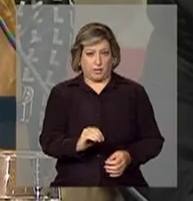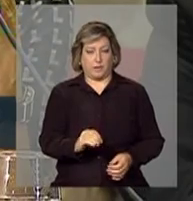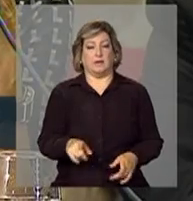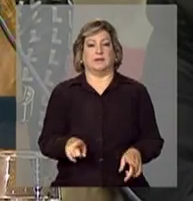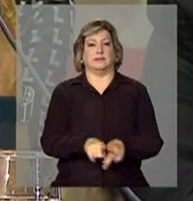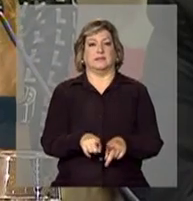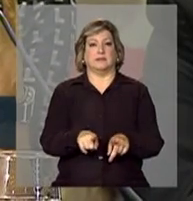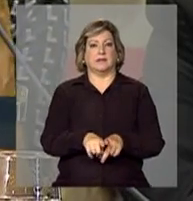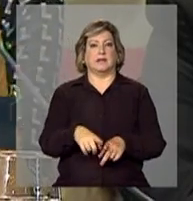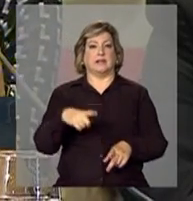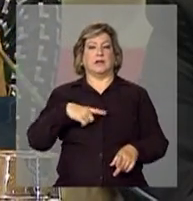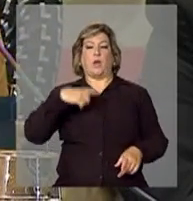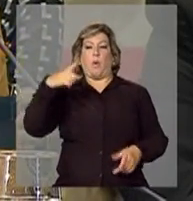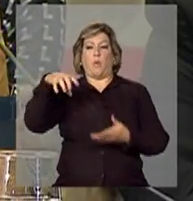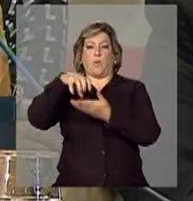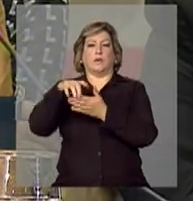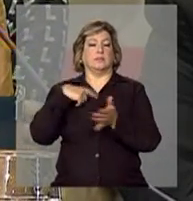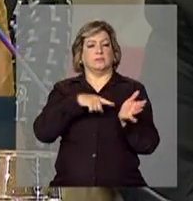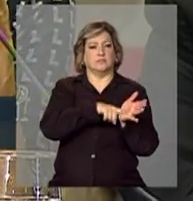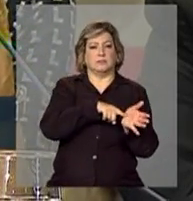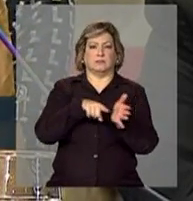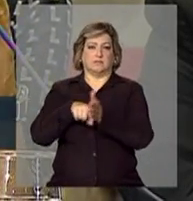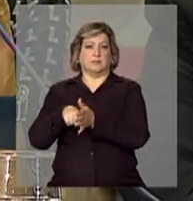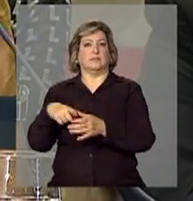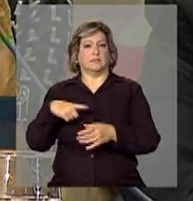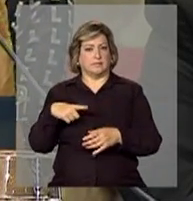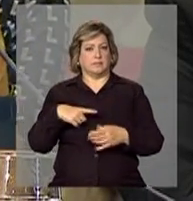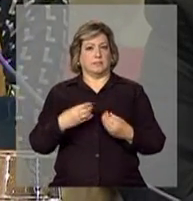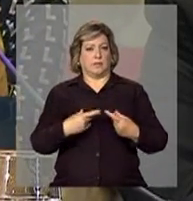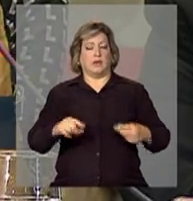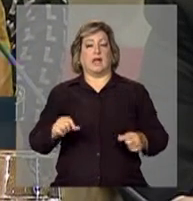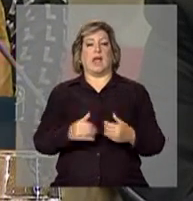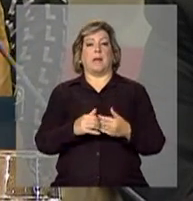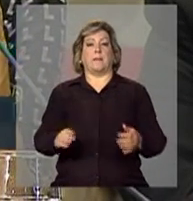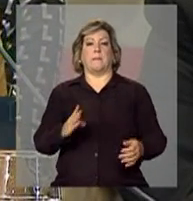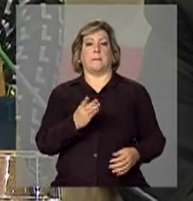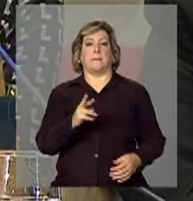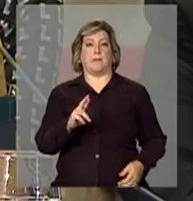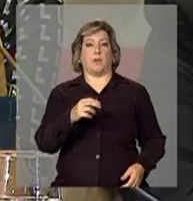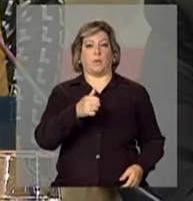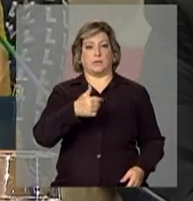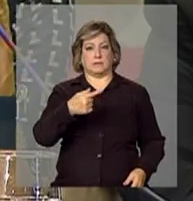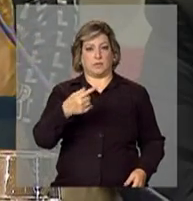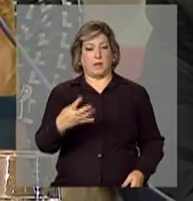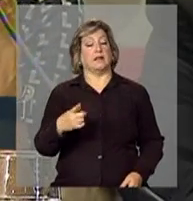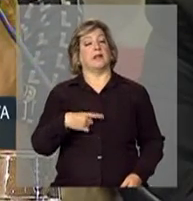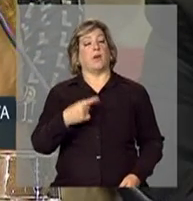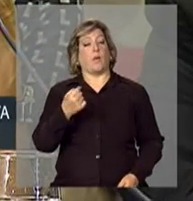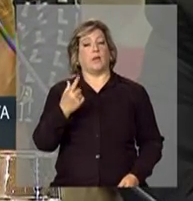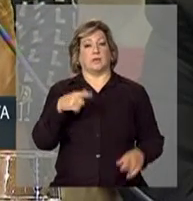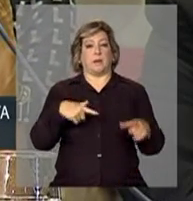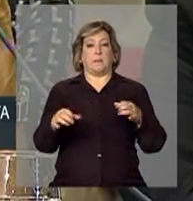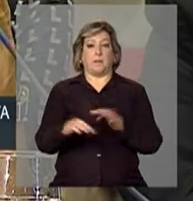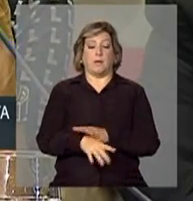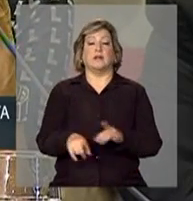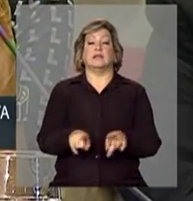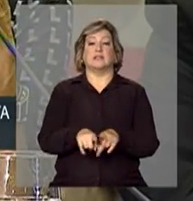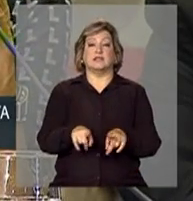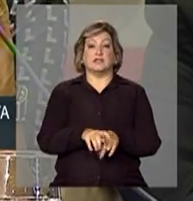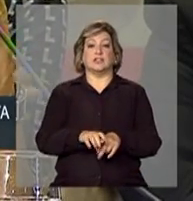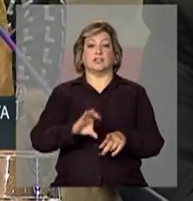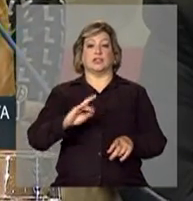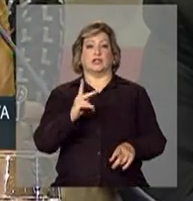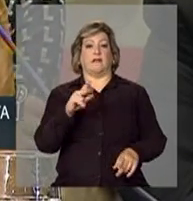Schwab, que pesquisou os Aymiri Atroari com a abertura da BR-174, nós temos praticamente um trabalho pronto. Os Chavante vieram nos procurar